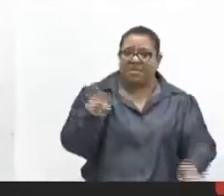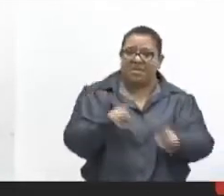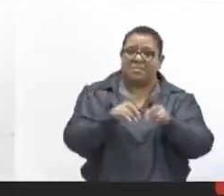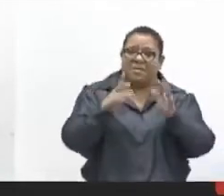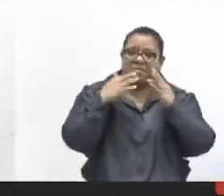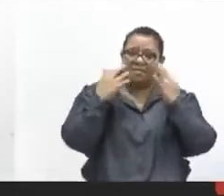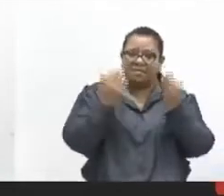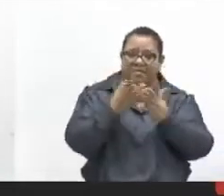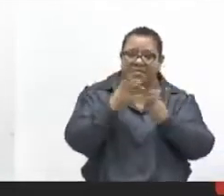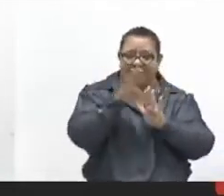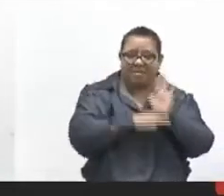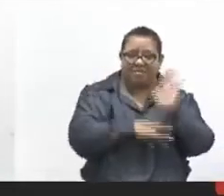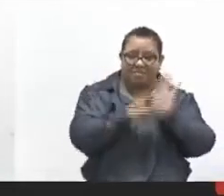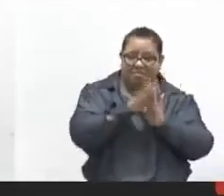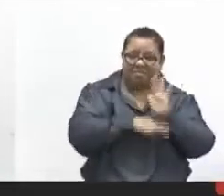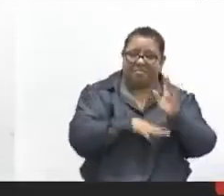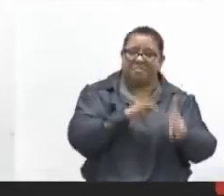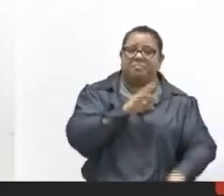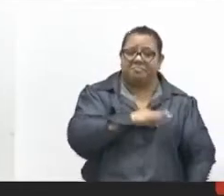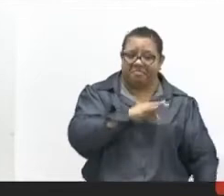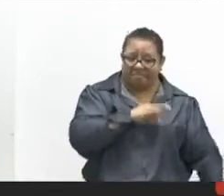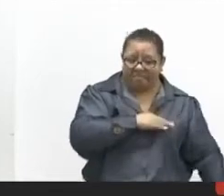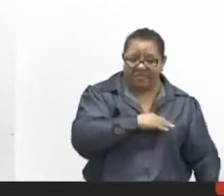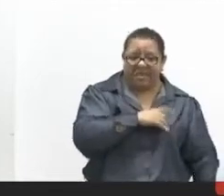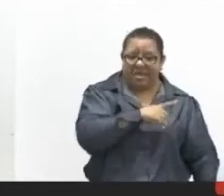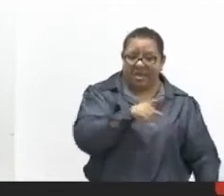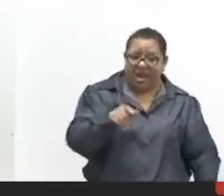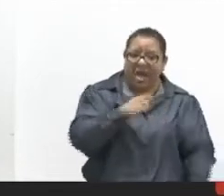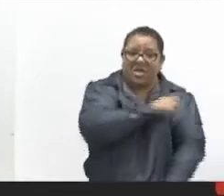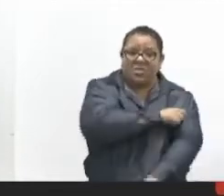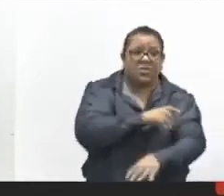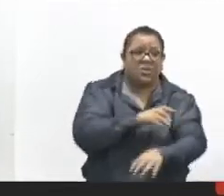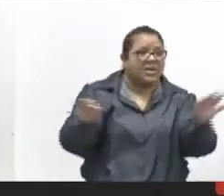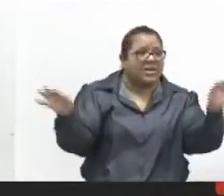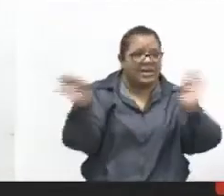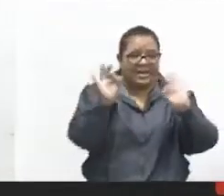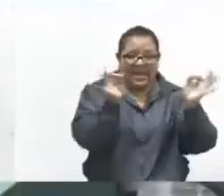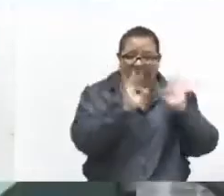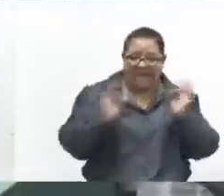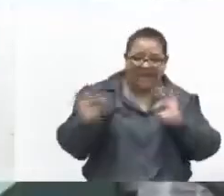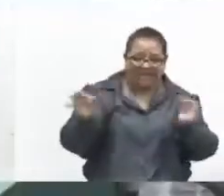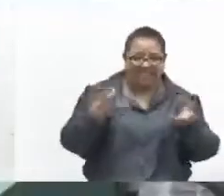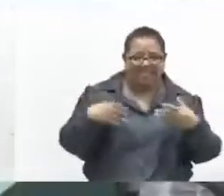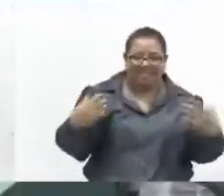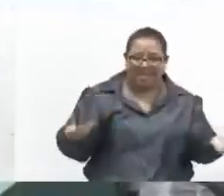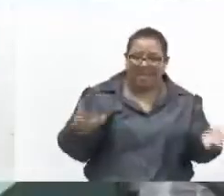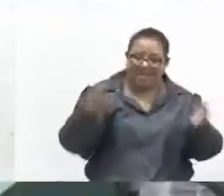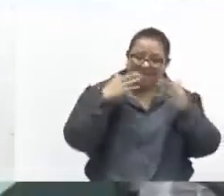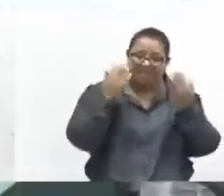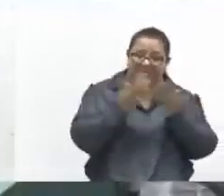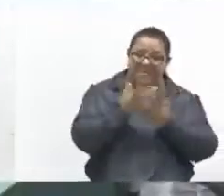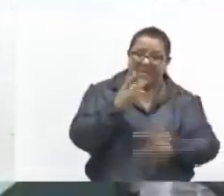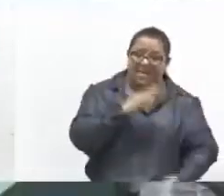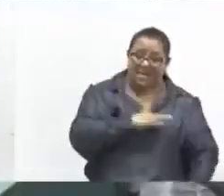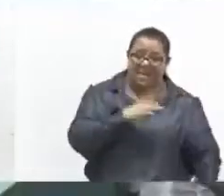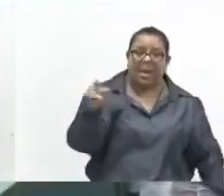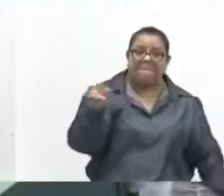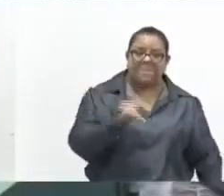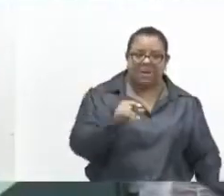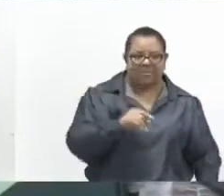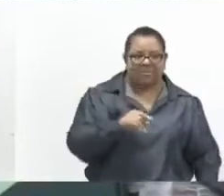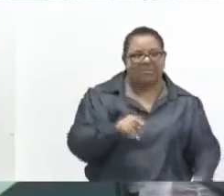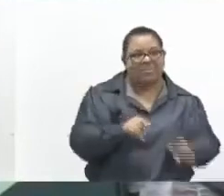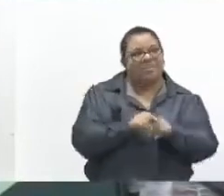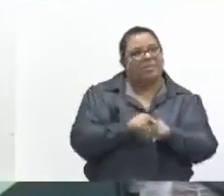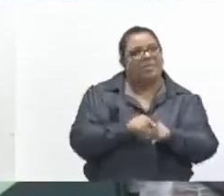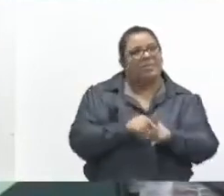receba, né? Porque muitas vezes o estudante não recebe nada, né? O estudante ele é desempregado, então que sua família recebe. Também tem uma aba